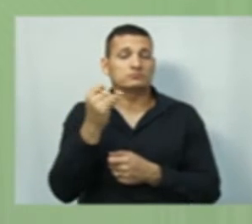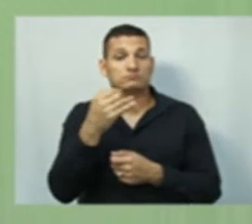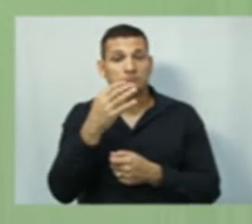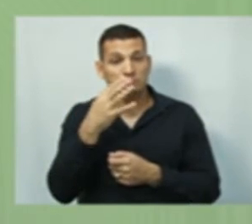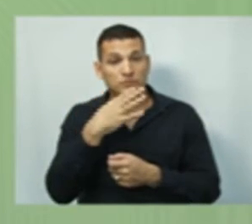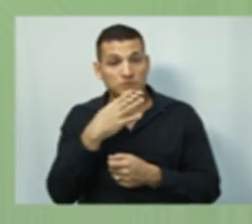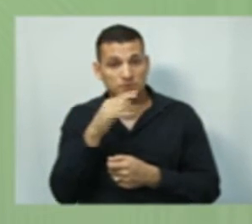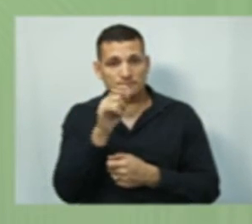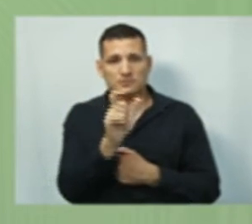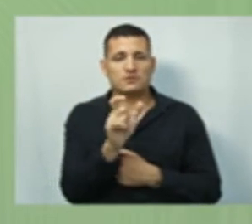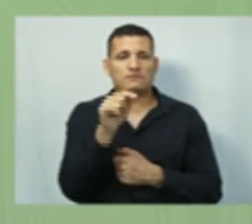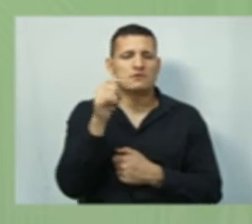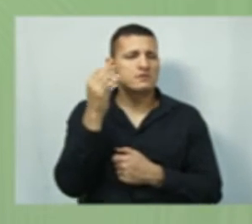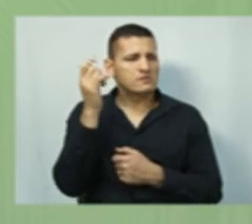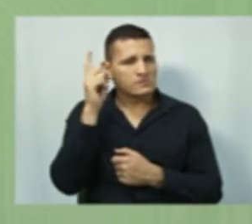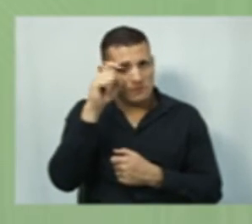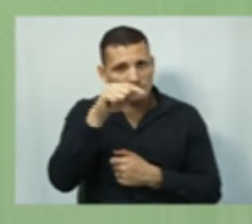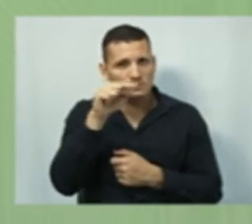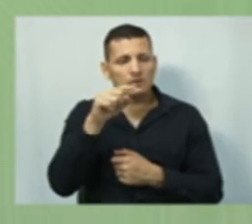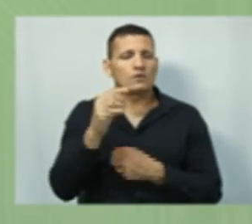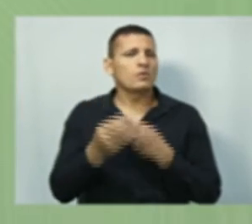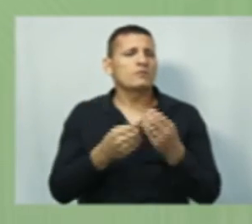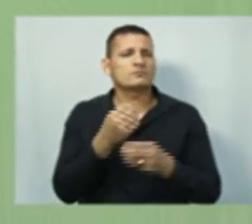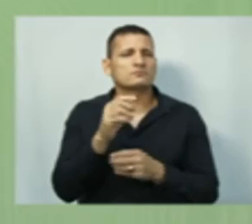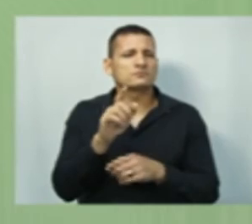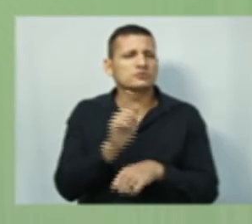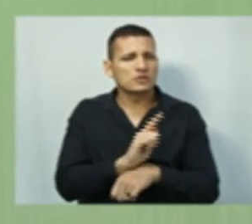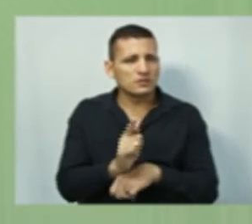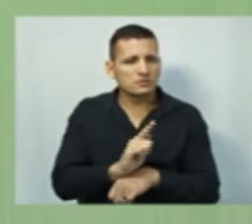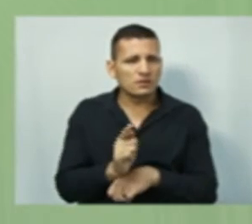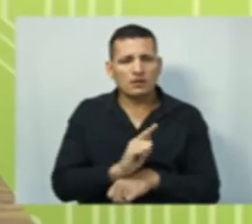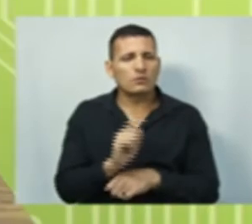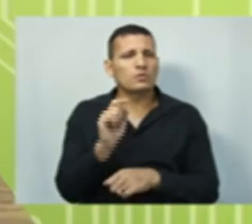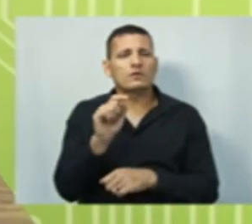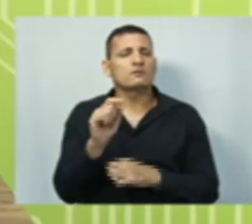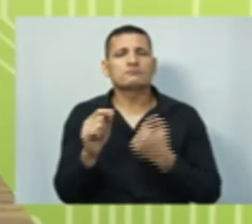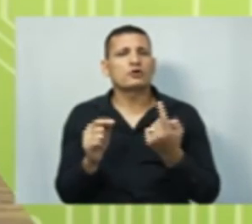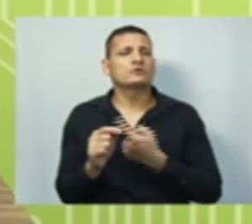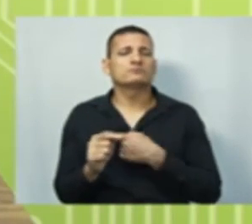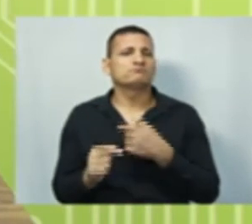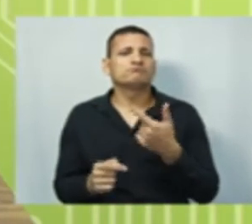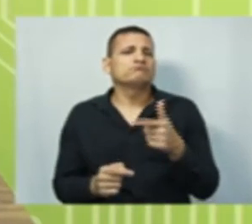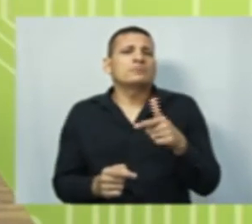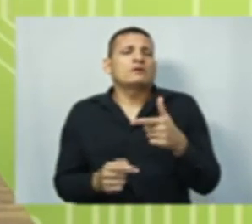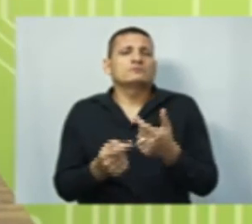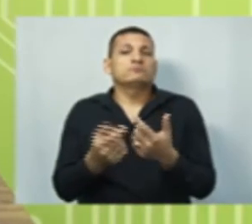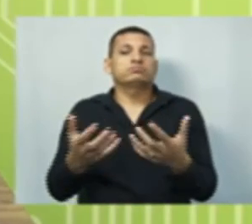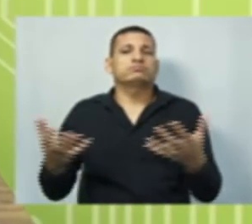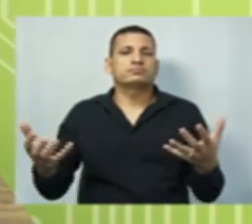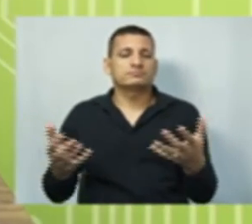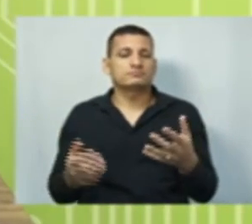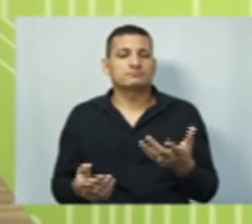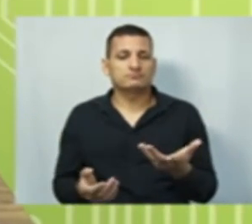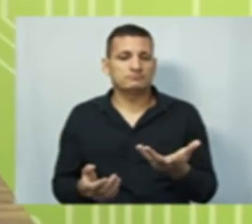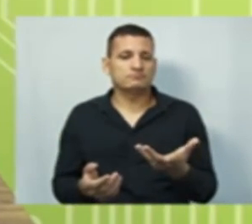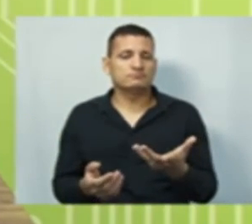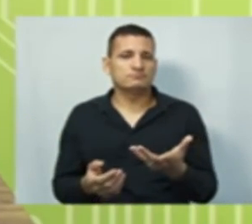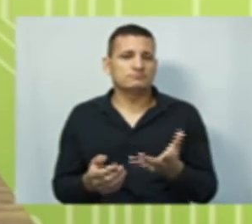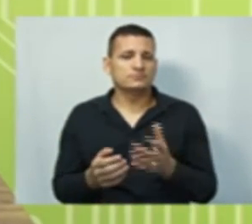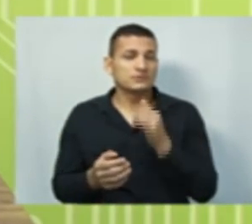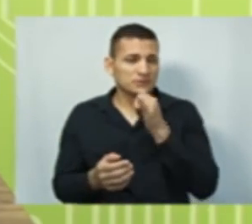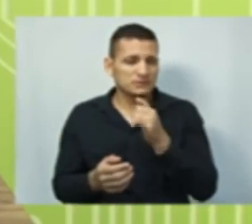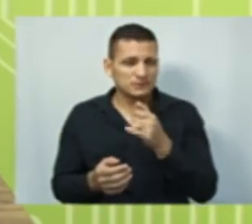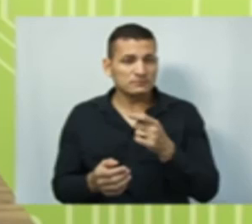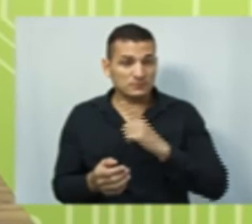gente sabe. Essa questão de gerenciar o que nós não temos em abundância. Se nós estivéssemos em excesso, em escassez, né? Ninguém